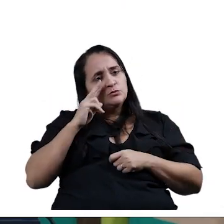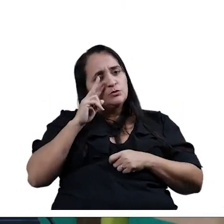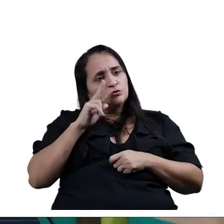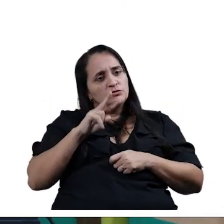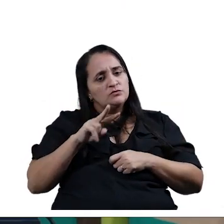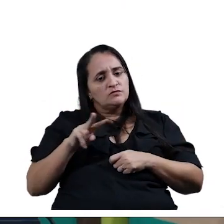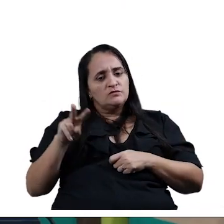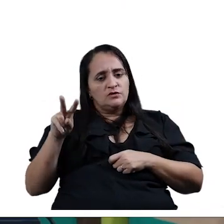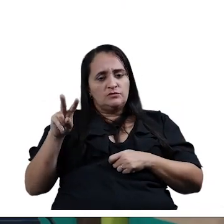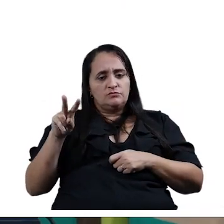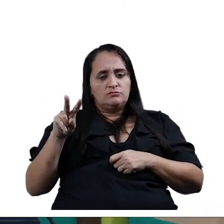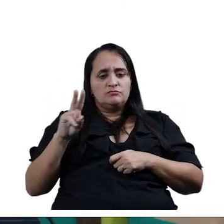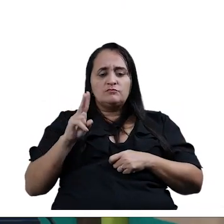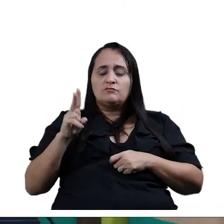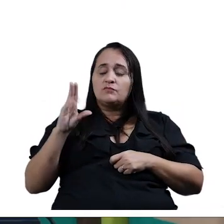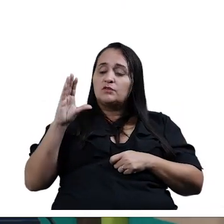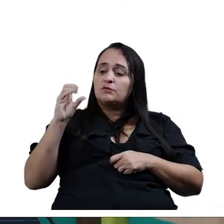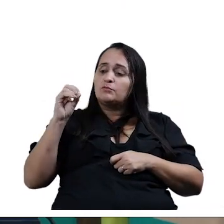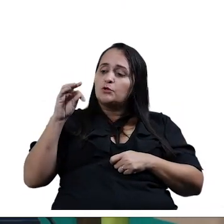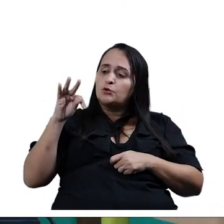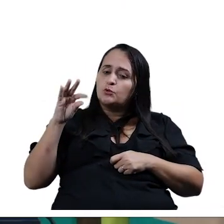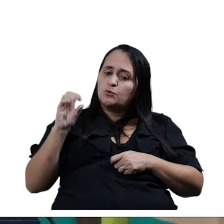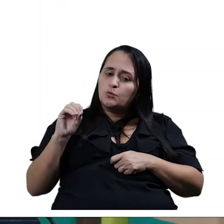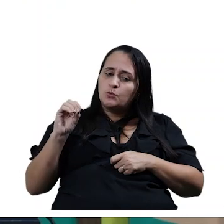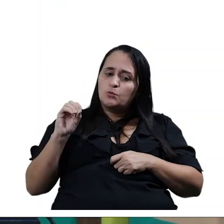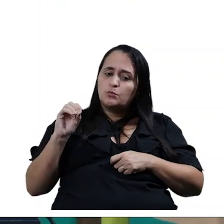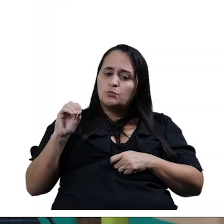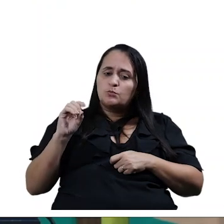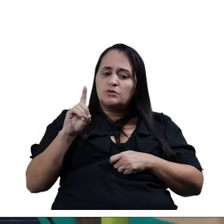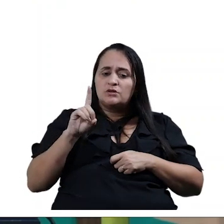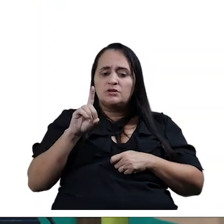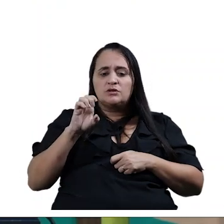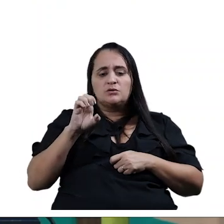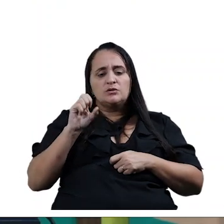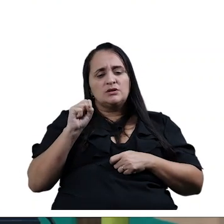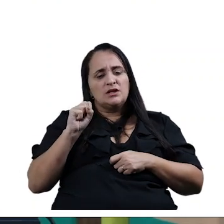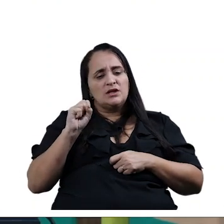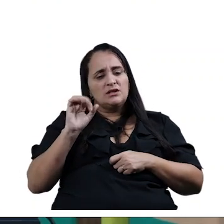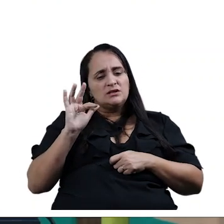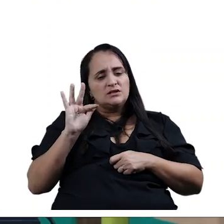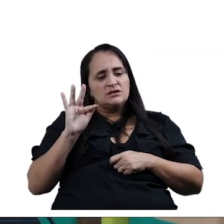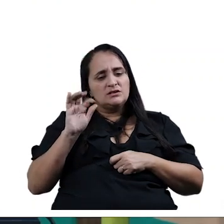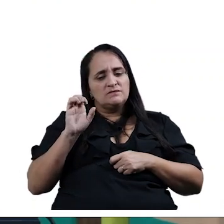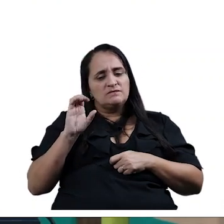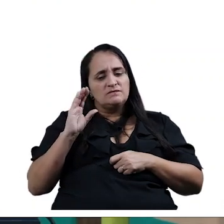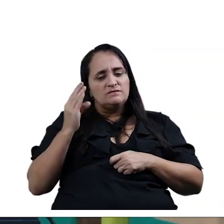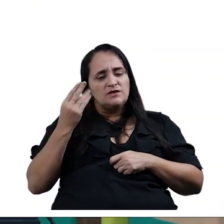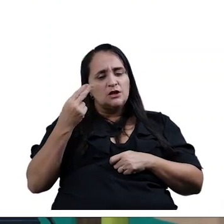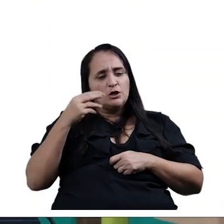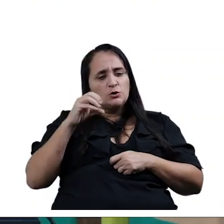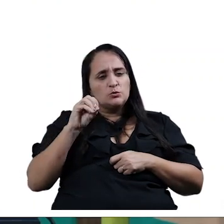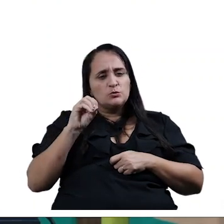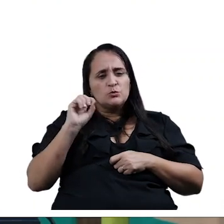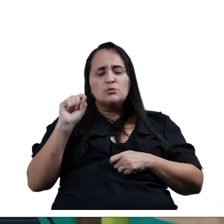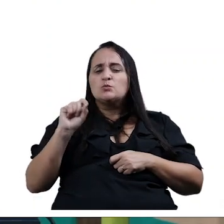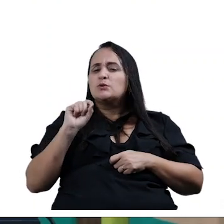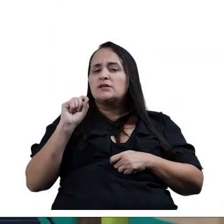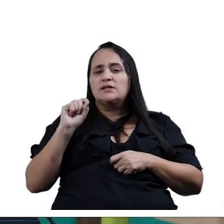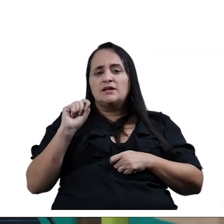ver. Todo conto tem um desfecho, não é isso? O que é o desfecho? É como a história vai